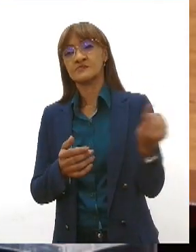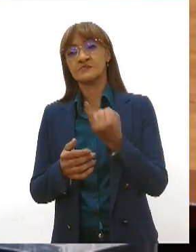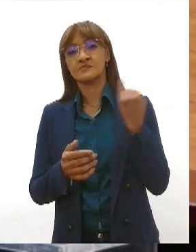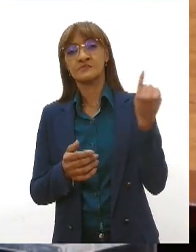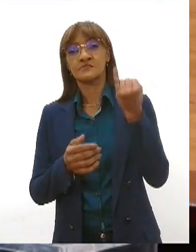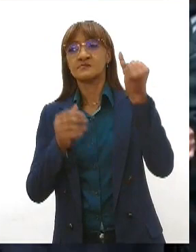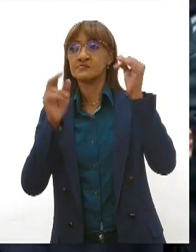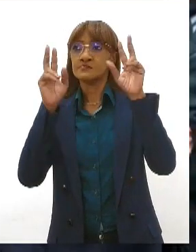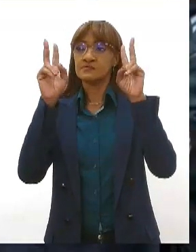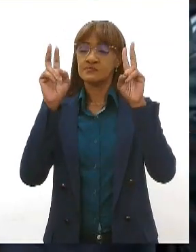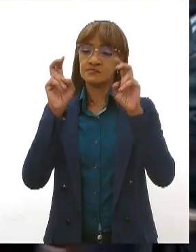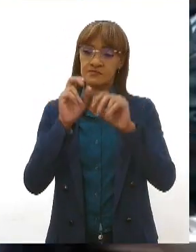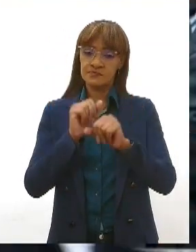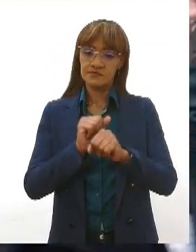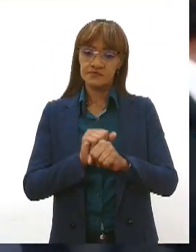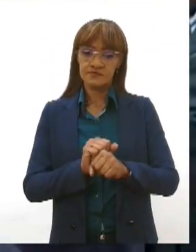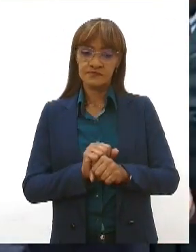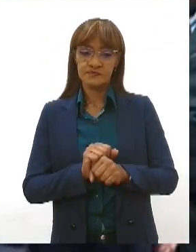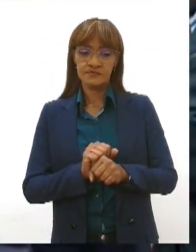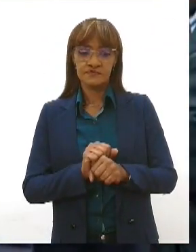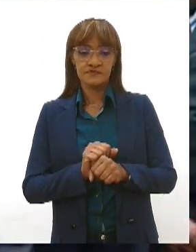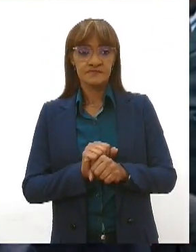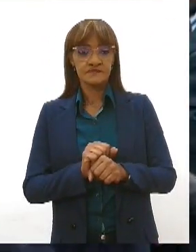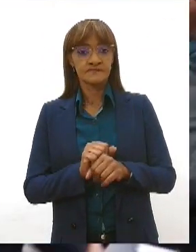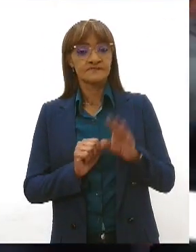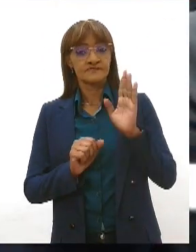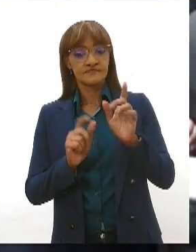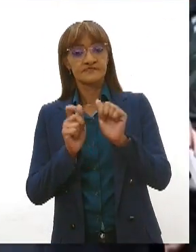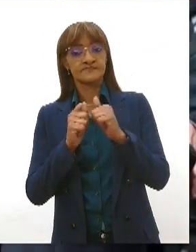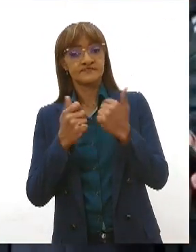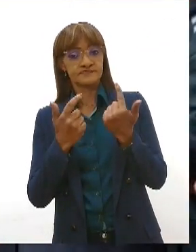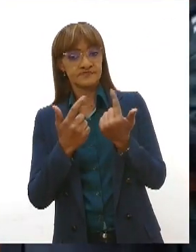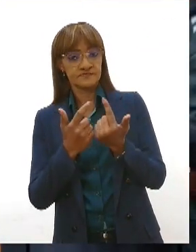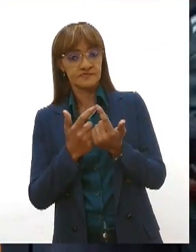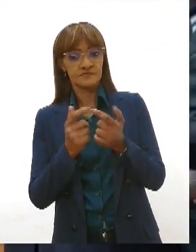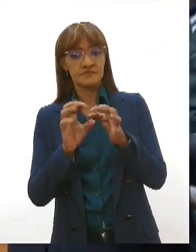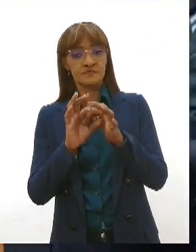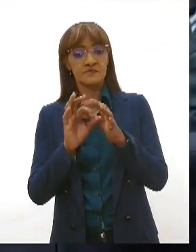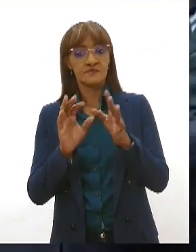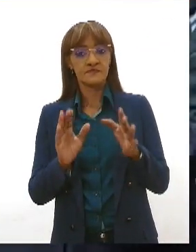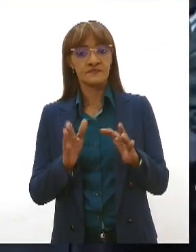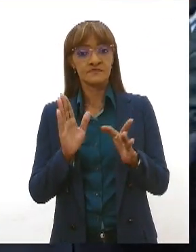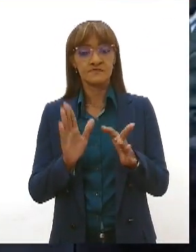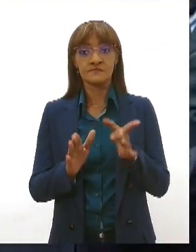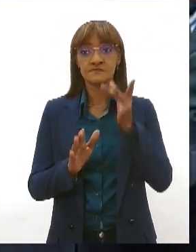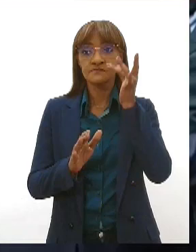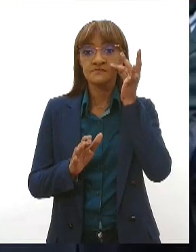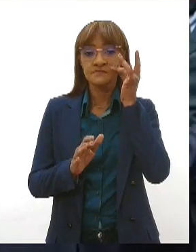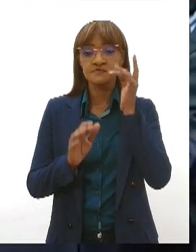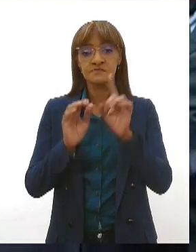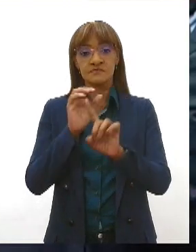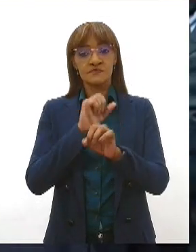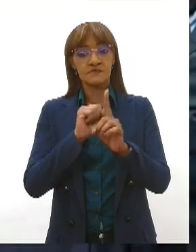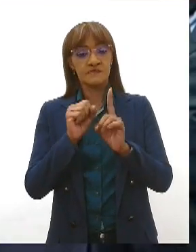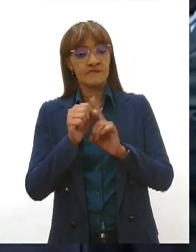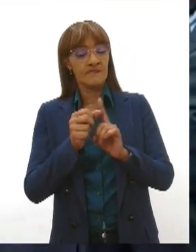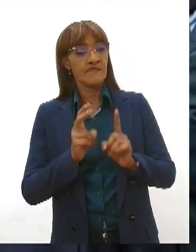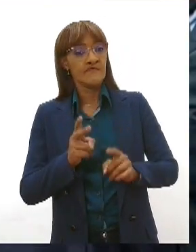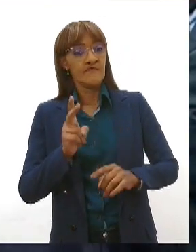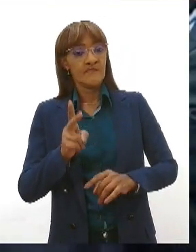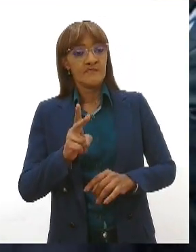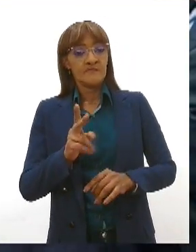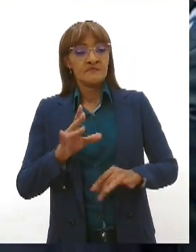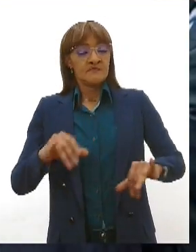tão recorrente. Eu acho que é importante a Assembleia Legislativa abrir portas, né, para ouvir a sociedade. Esse é um tema recorrente, onde as pessoas sofrem muito atrás